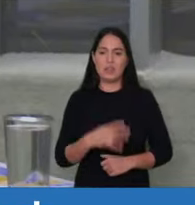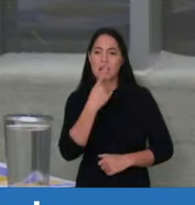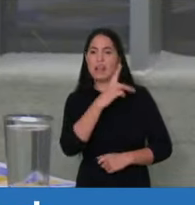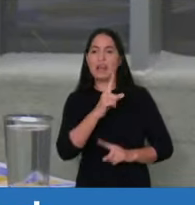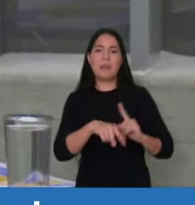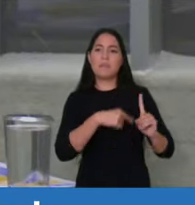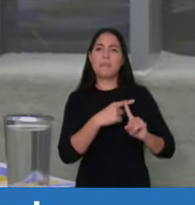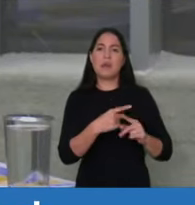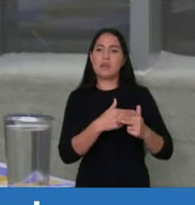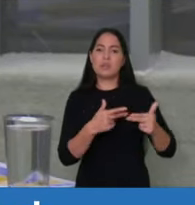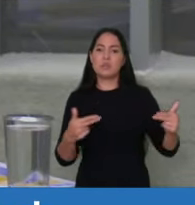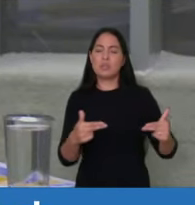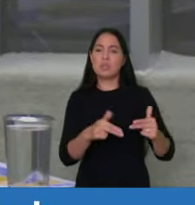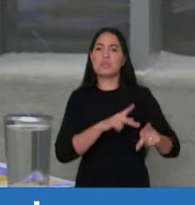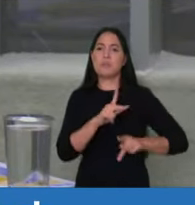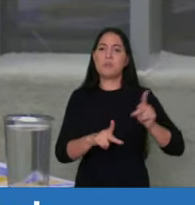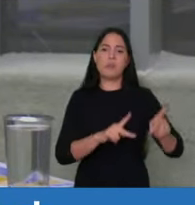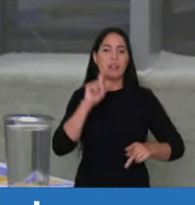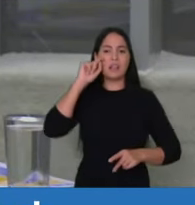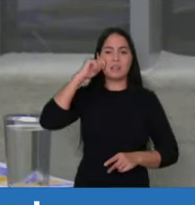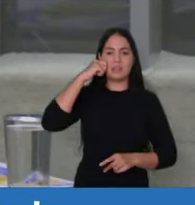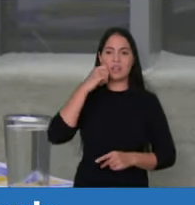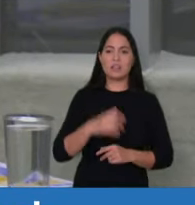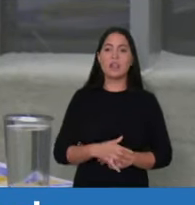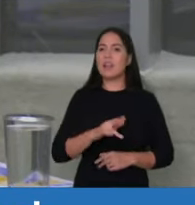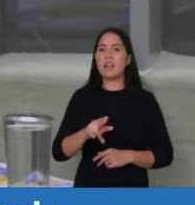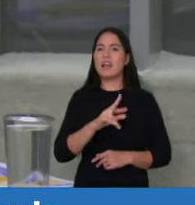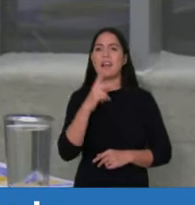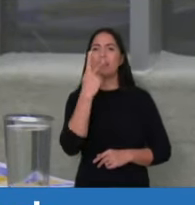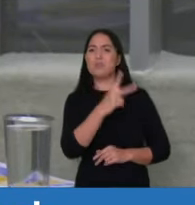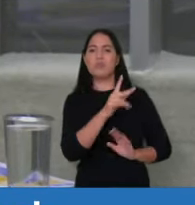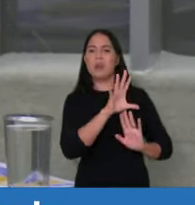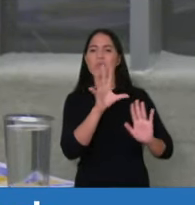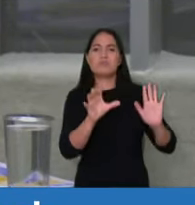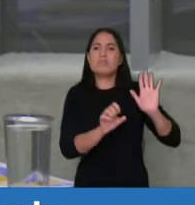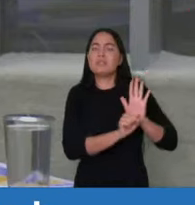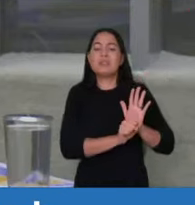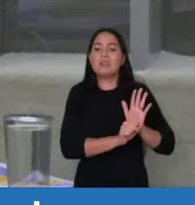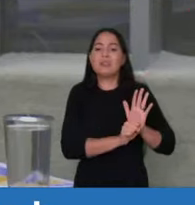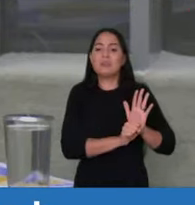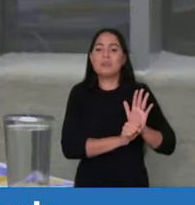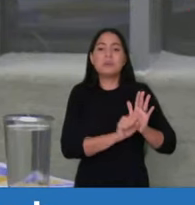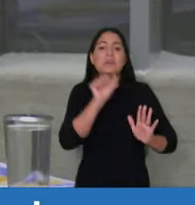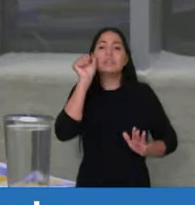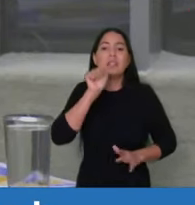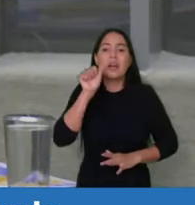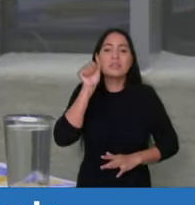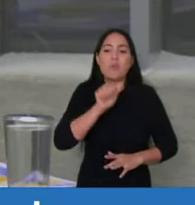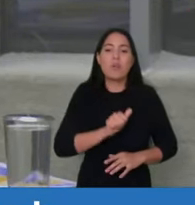da comunidade negra, ela não é mais um símbolo das mulheres.